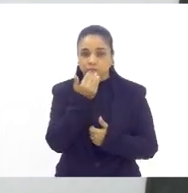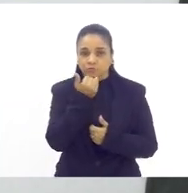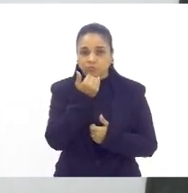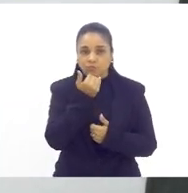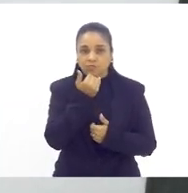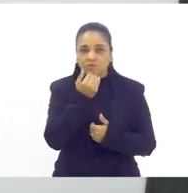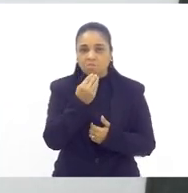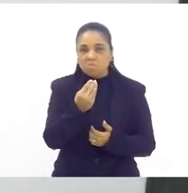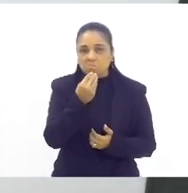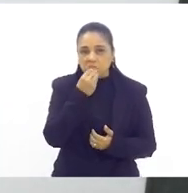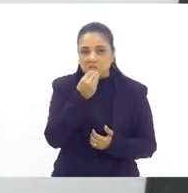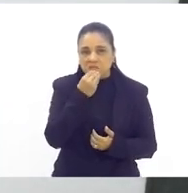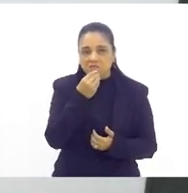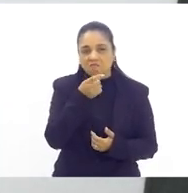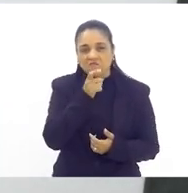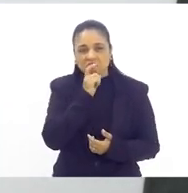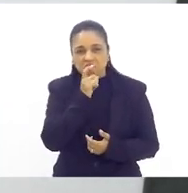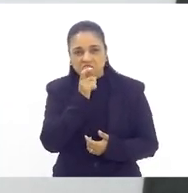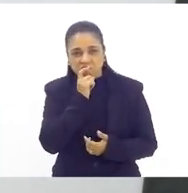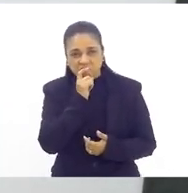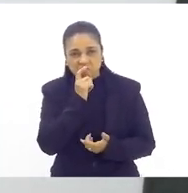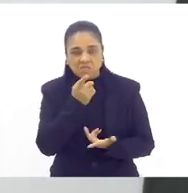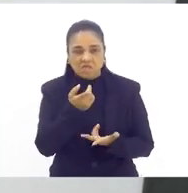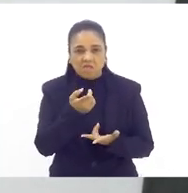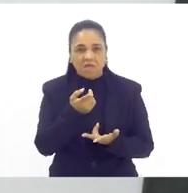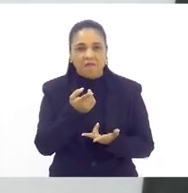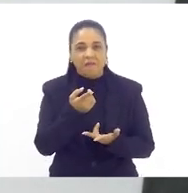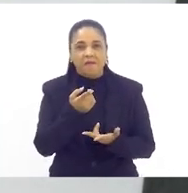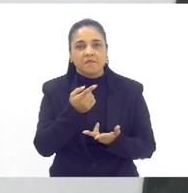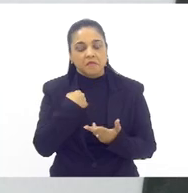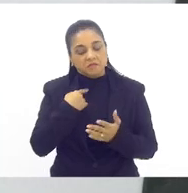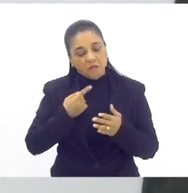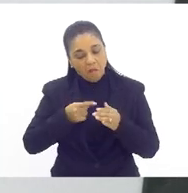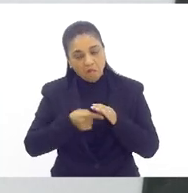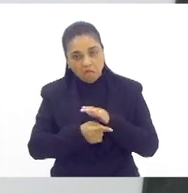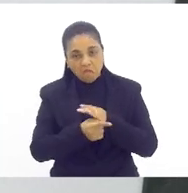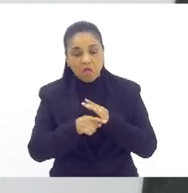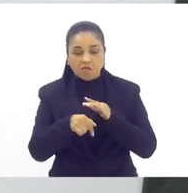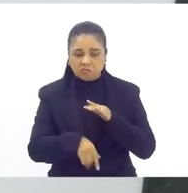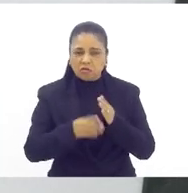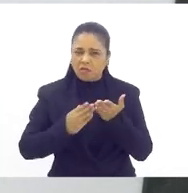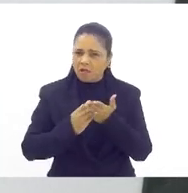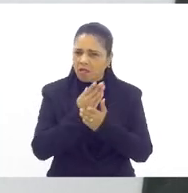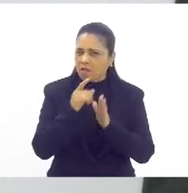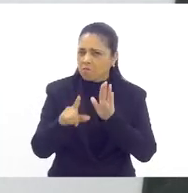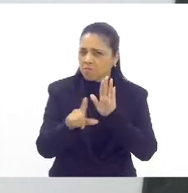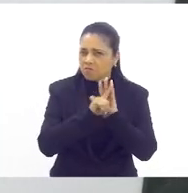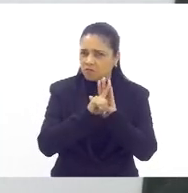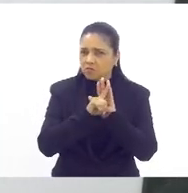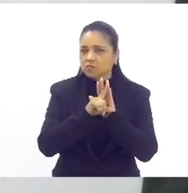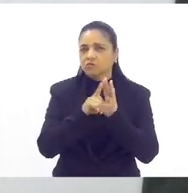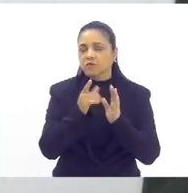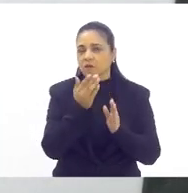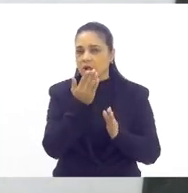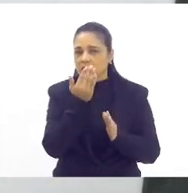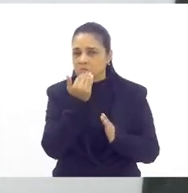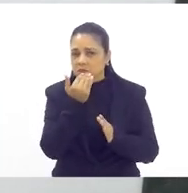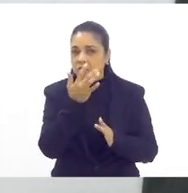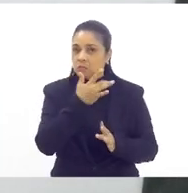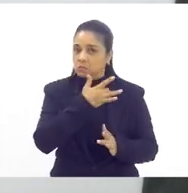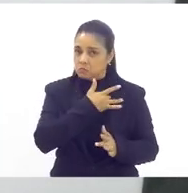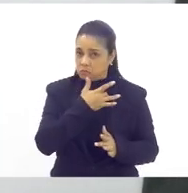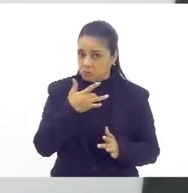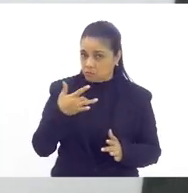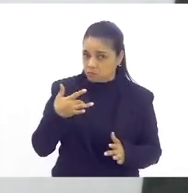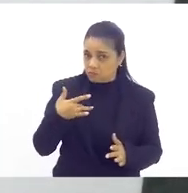merenda fria etc aí a gente vai fundamentar mas a gente aprovou uma lei recente aqui na casa que fala de alimentação saudável